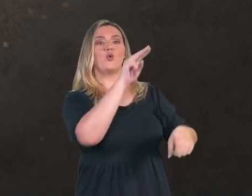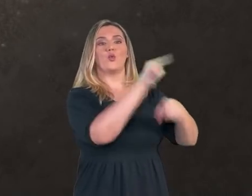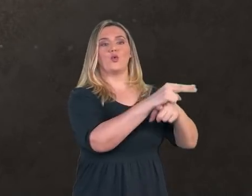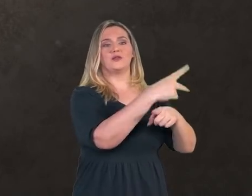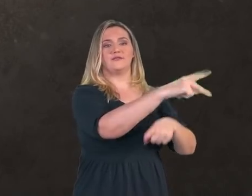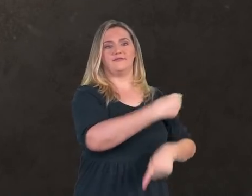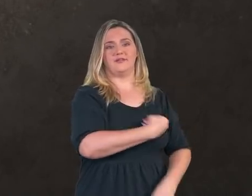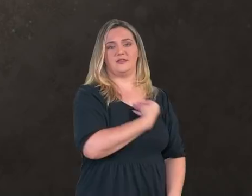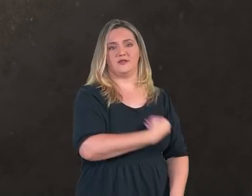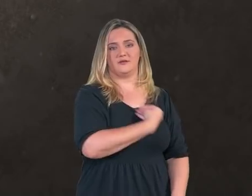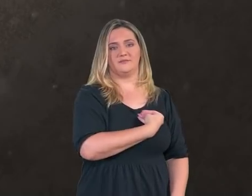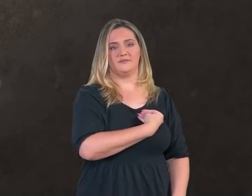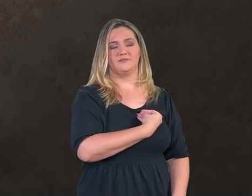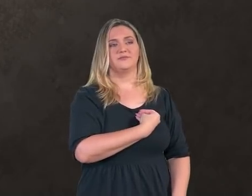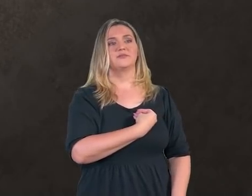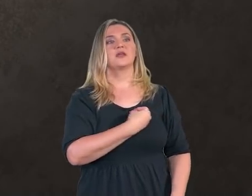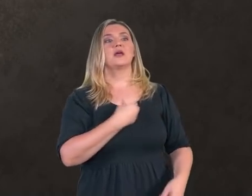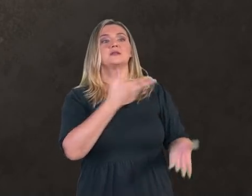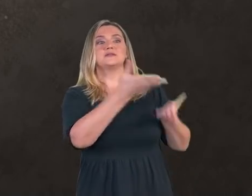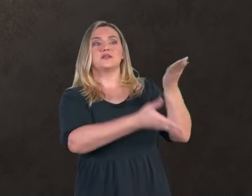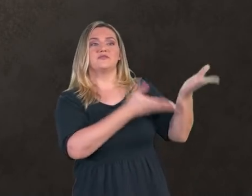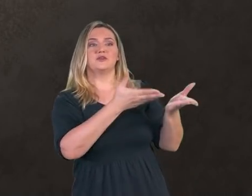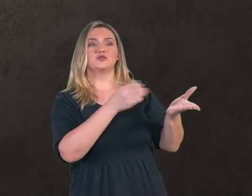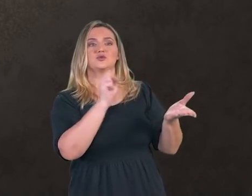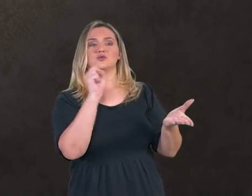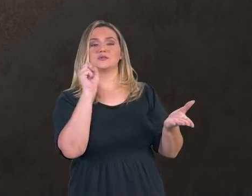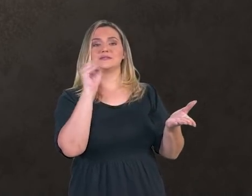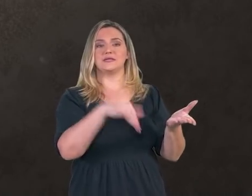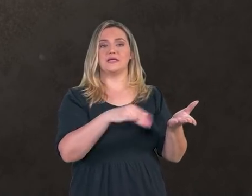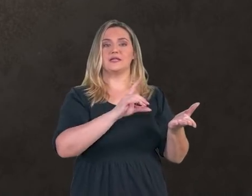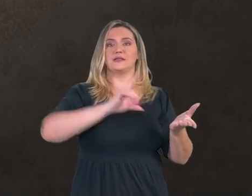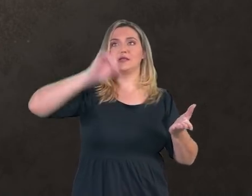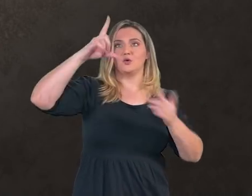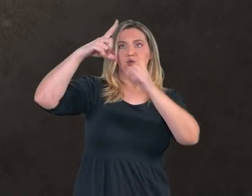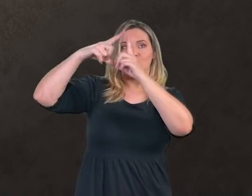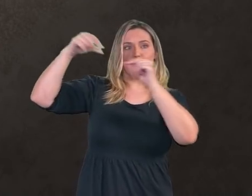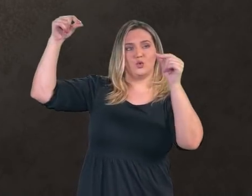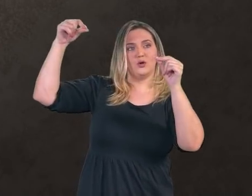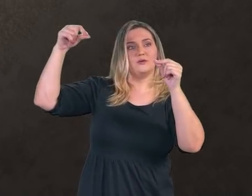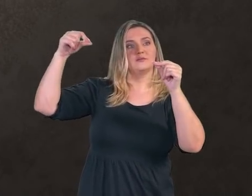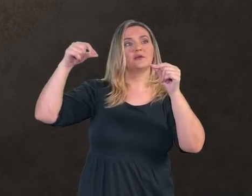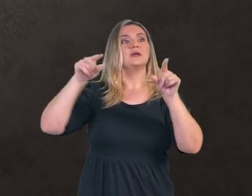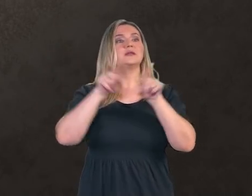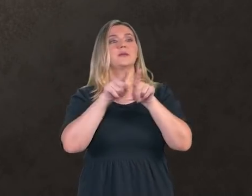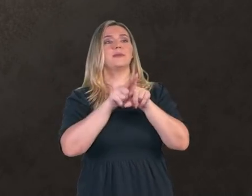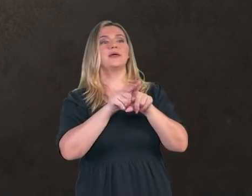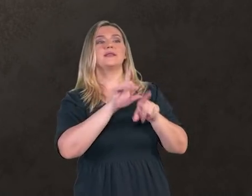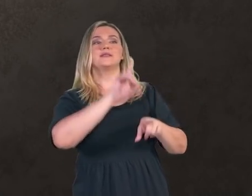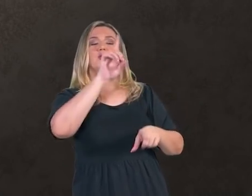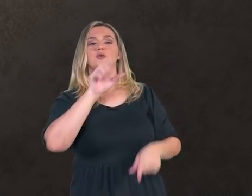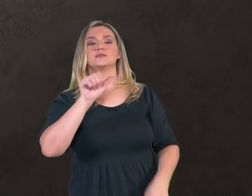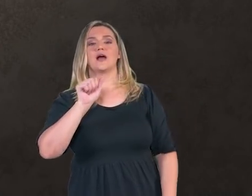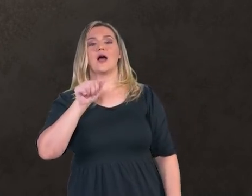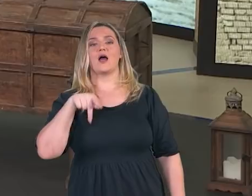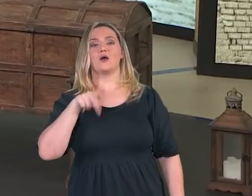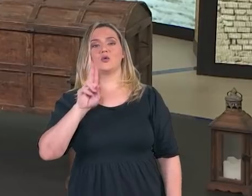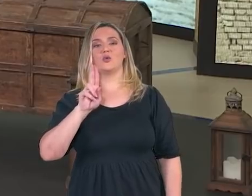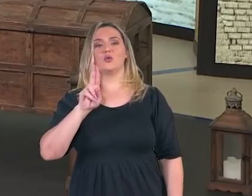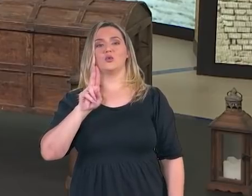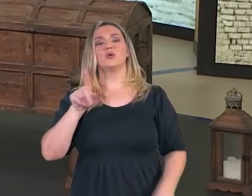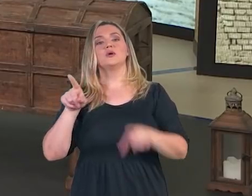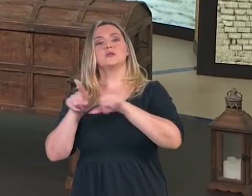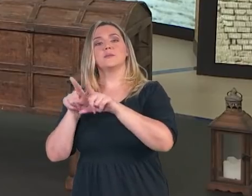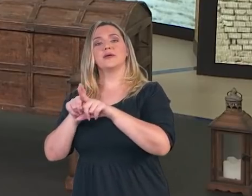a serviço de Sim, o deus da lua, quem é como o deus Aku, e servo de Nabu.